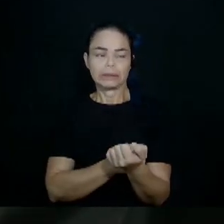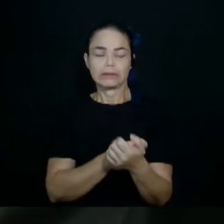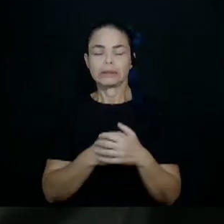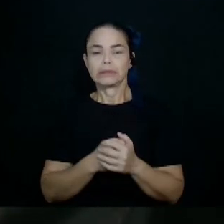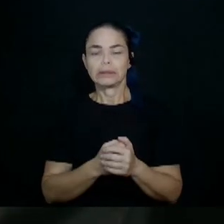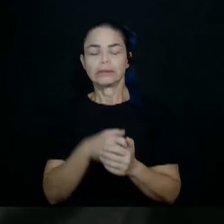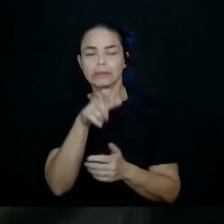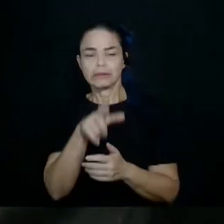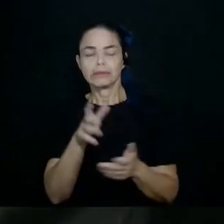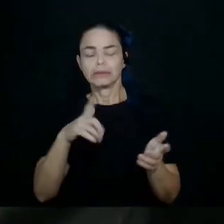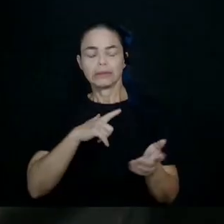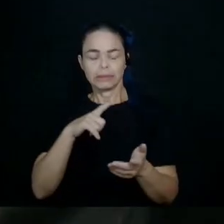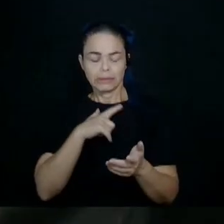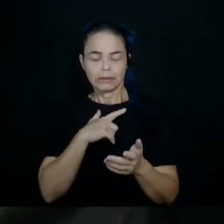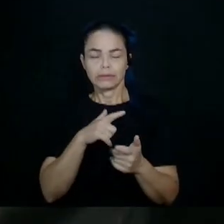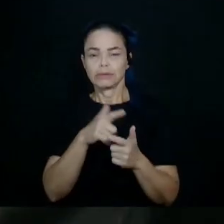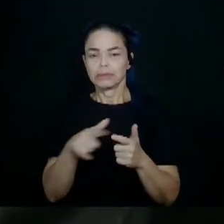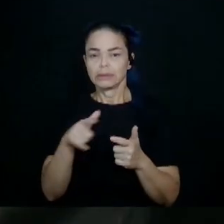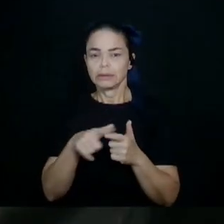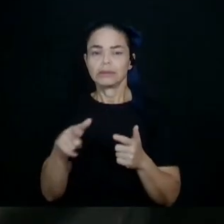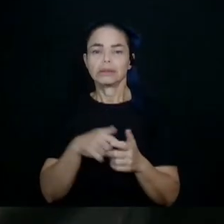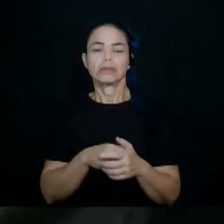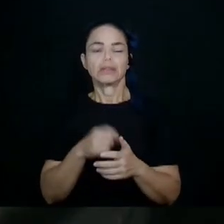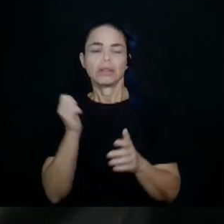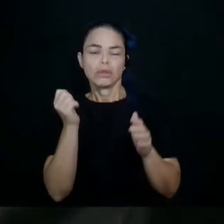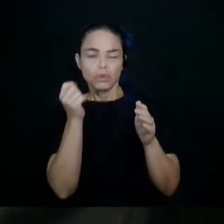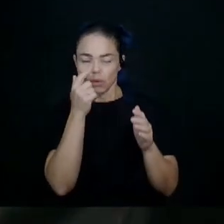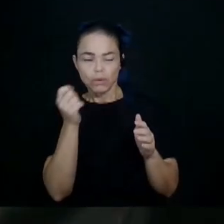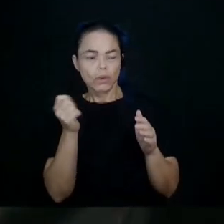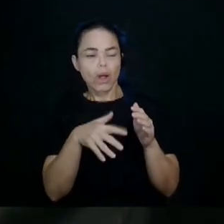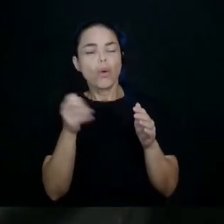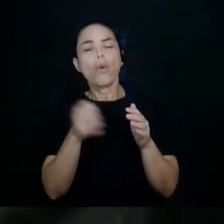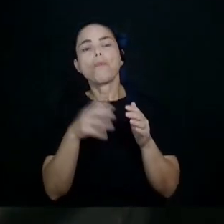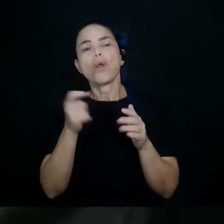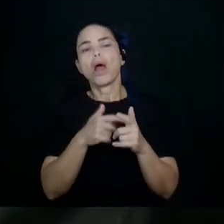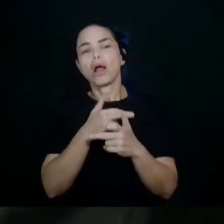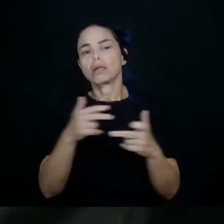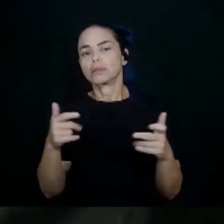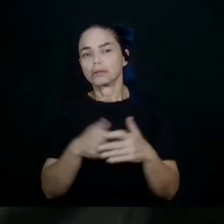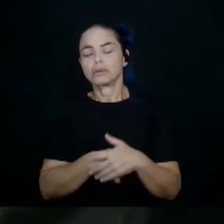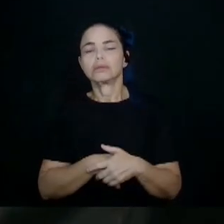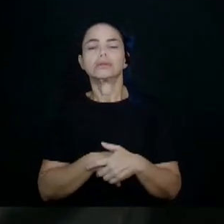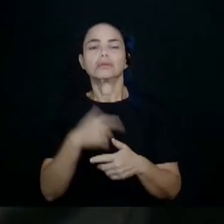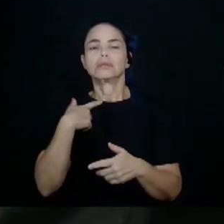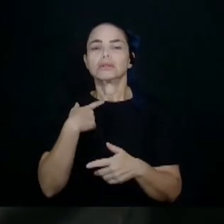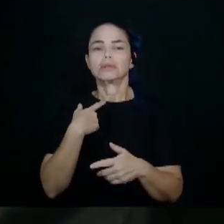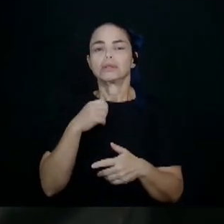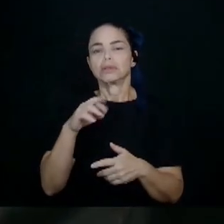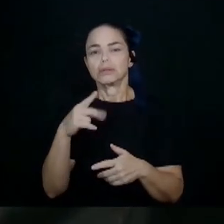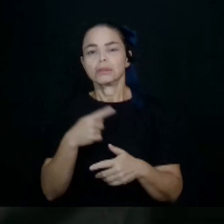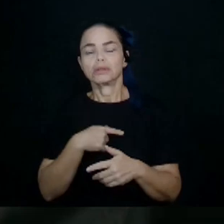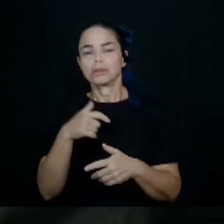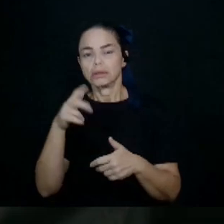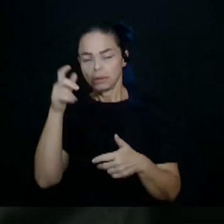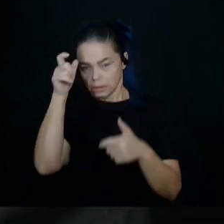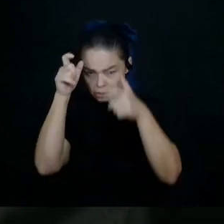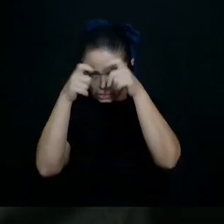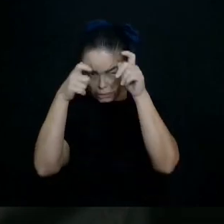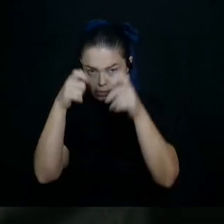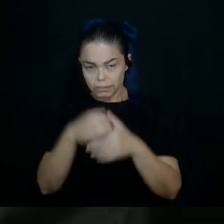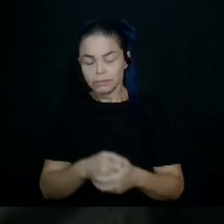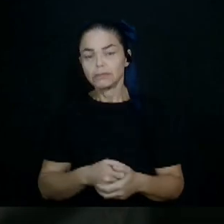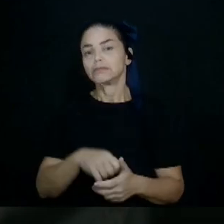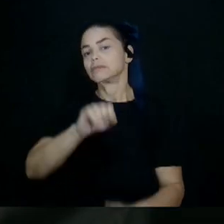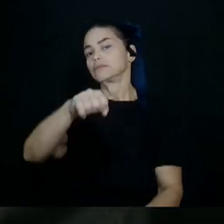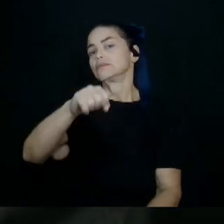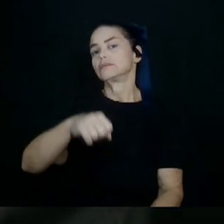já tem tendência a ter essa questão da acumulação ou do transtorno. Sim, com